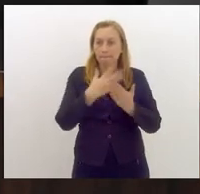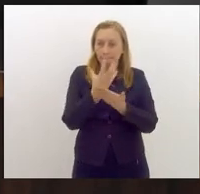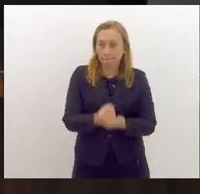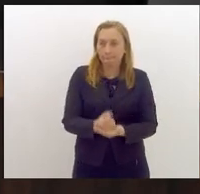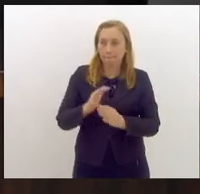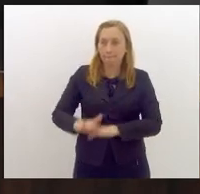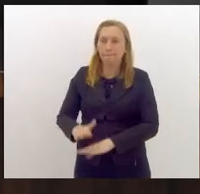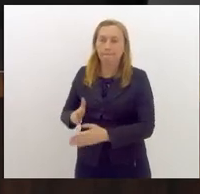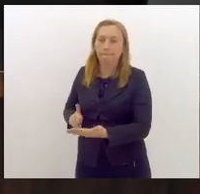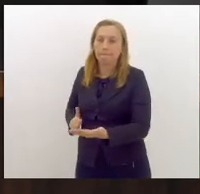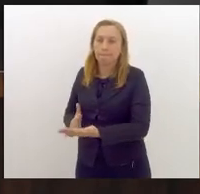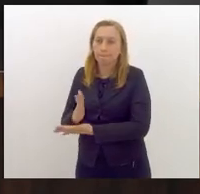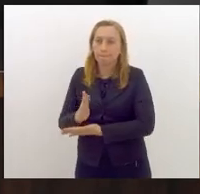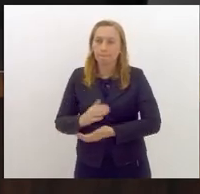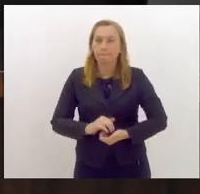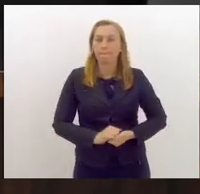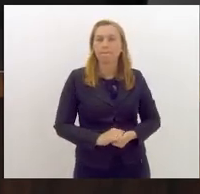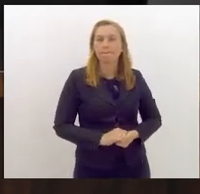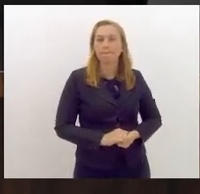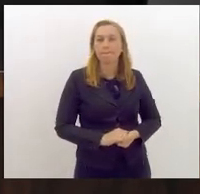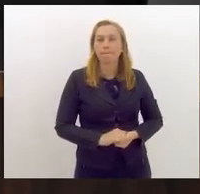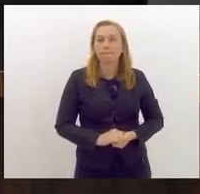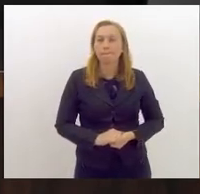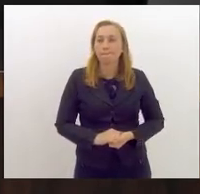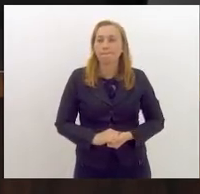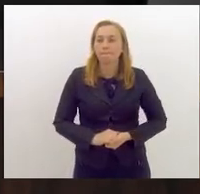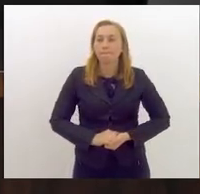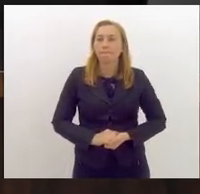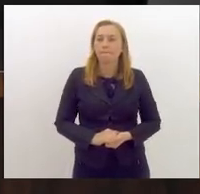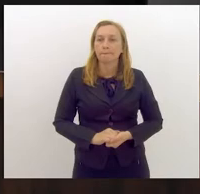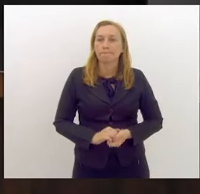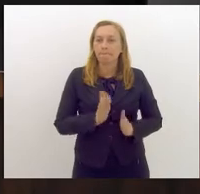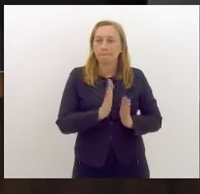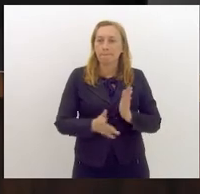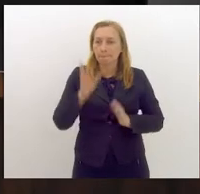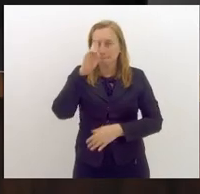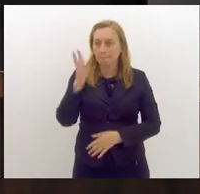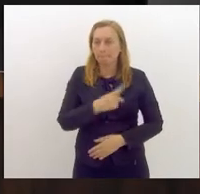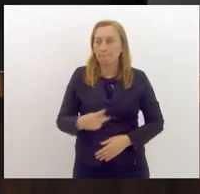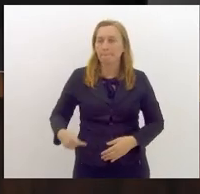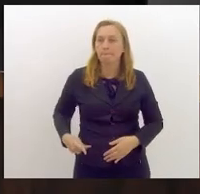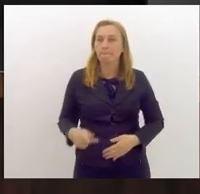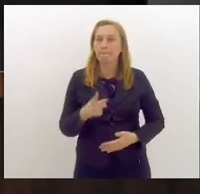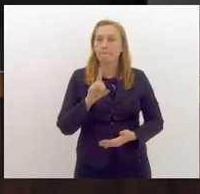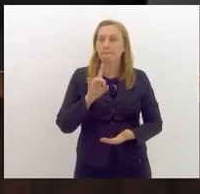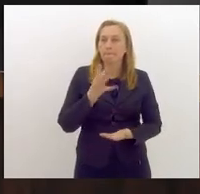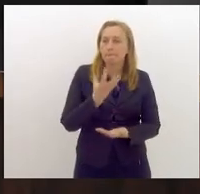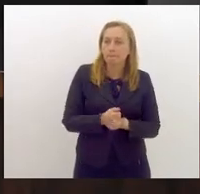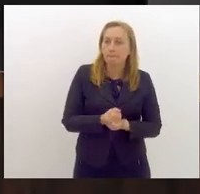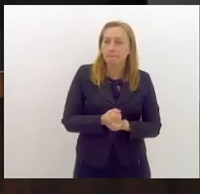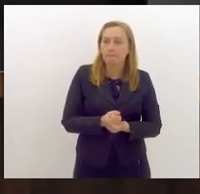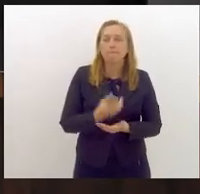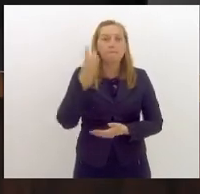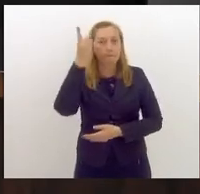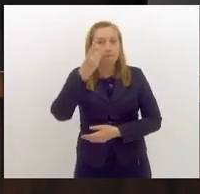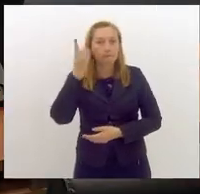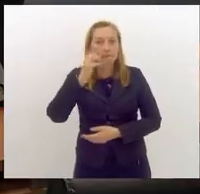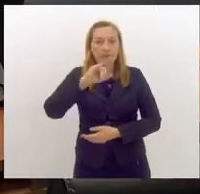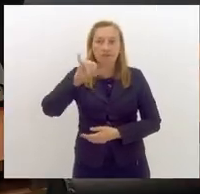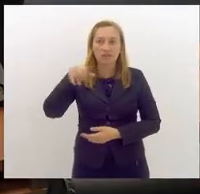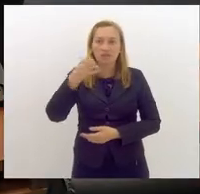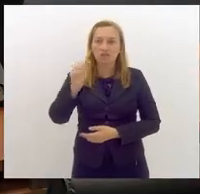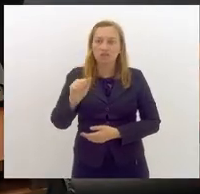se eu acho que aprovam permaneça Como estão aprovado vai autógrafo só para registrar que o deputado Jari